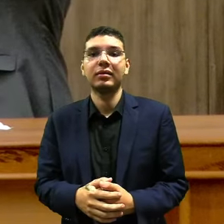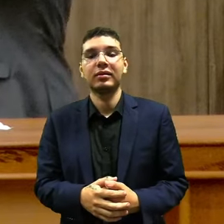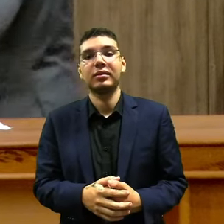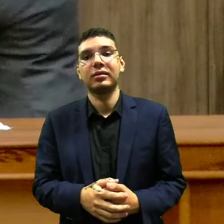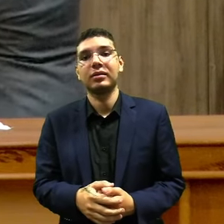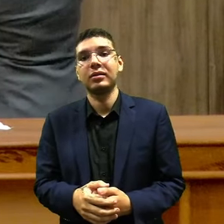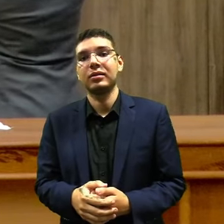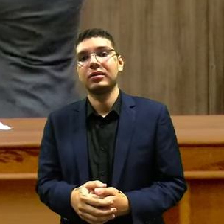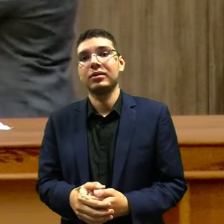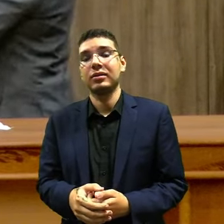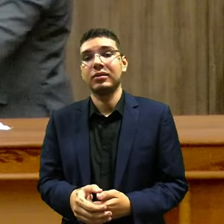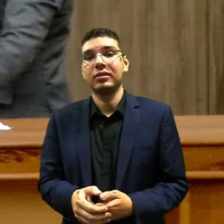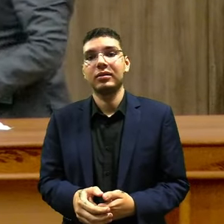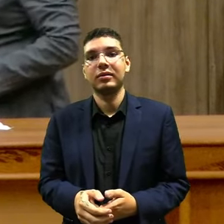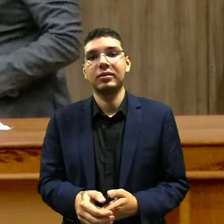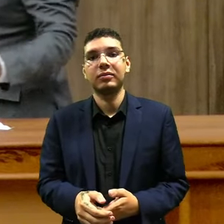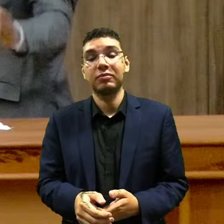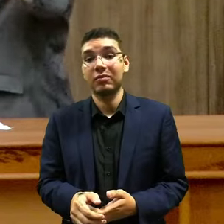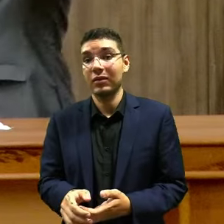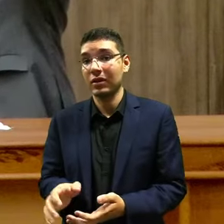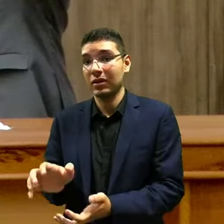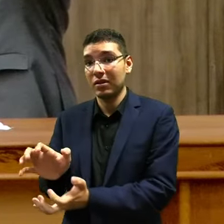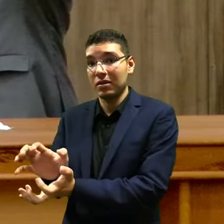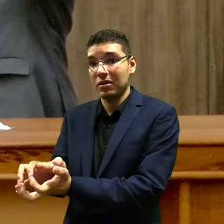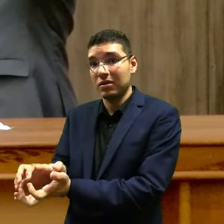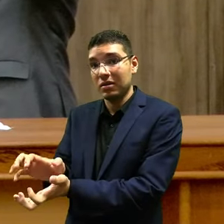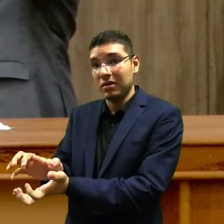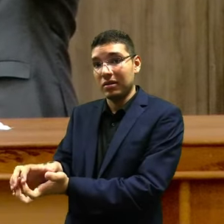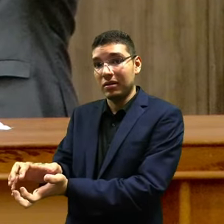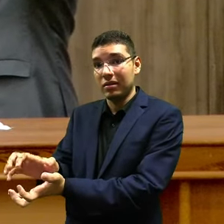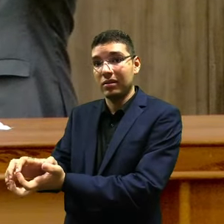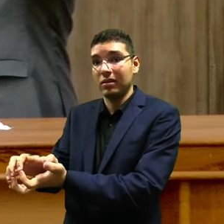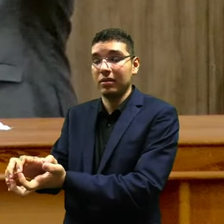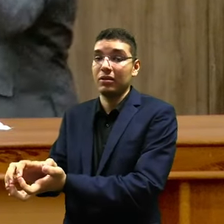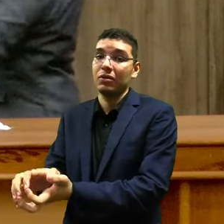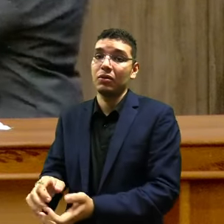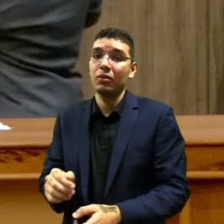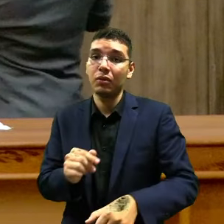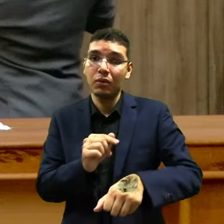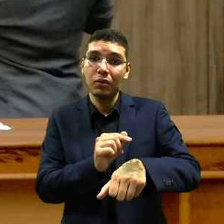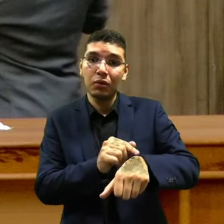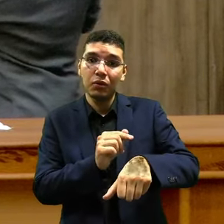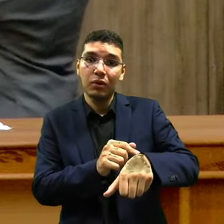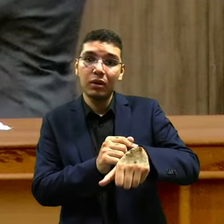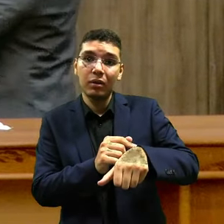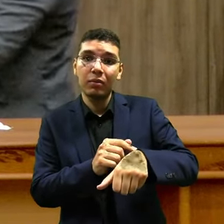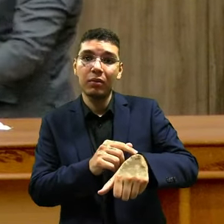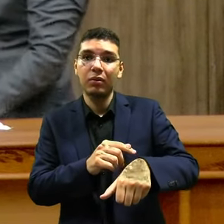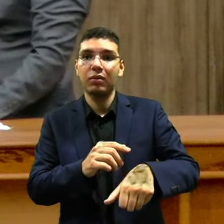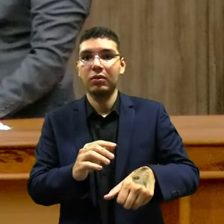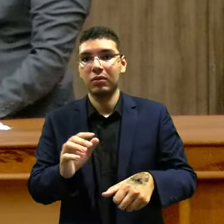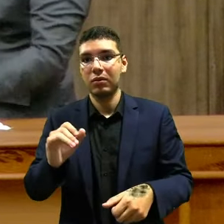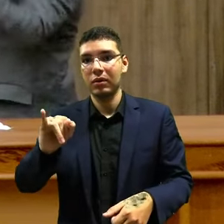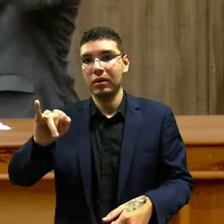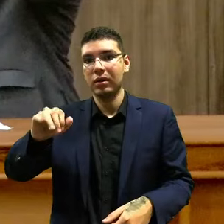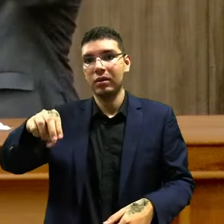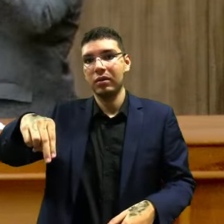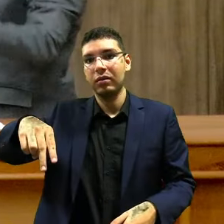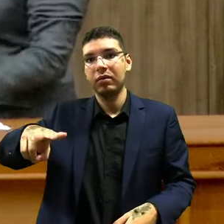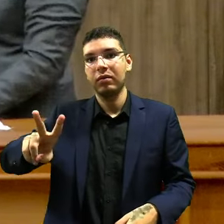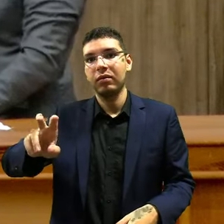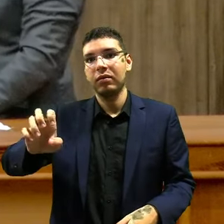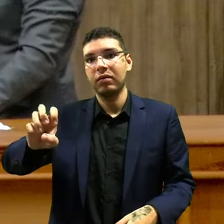se soca até chegar de novo o inverno bate e ele sai tem